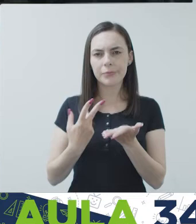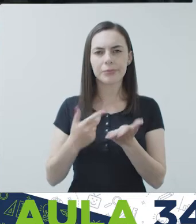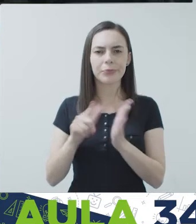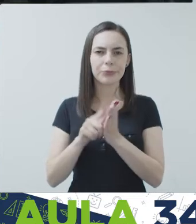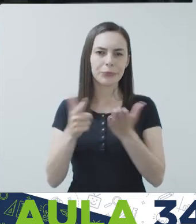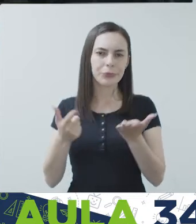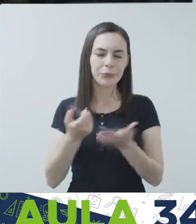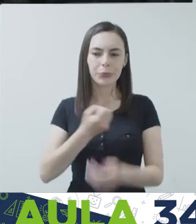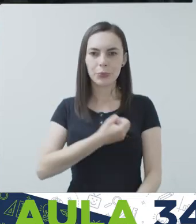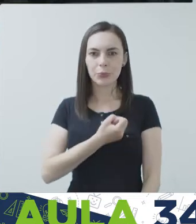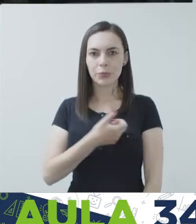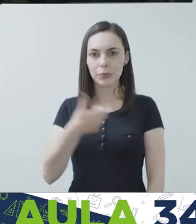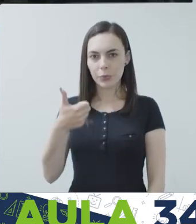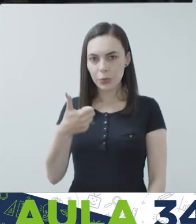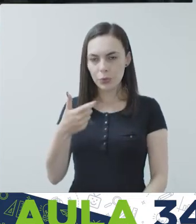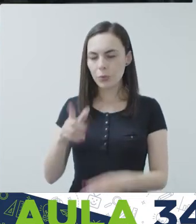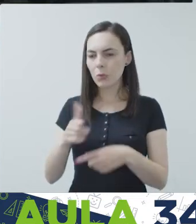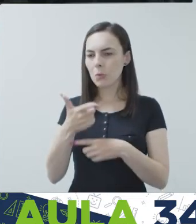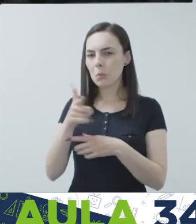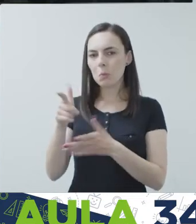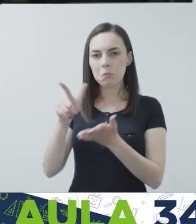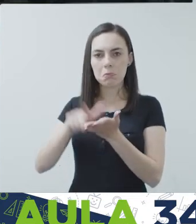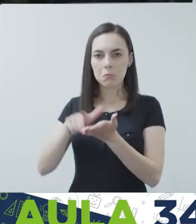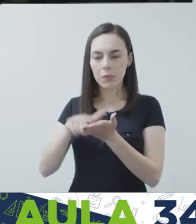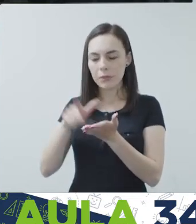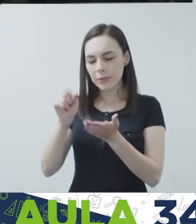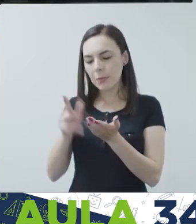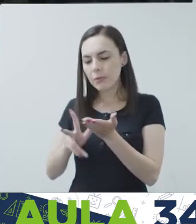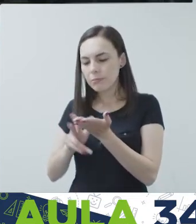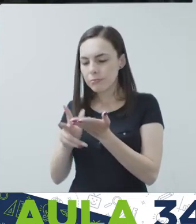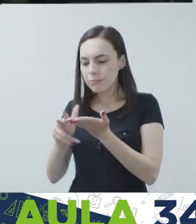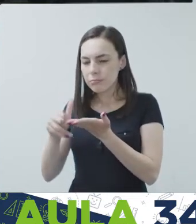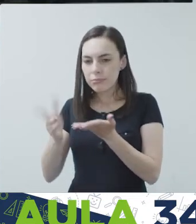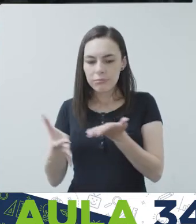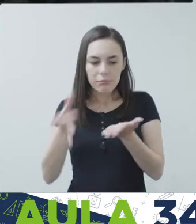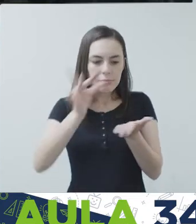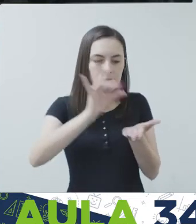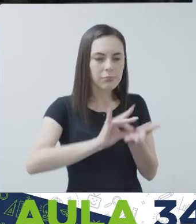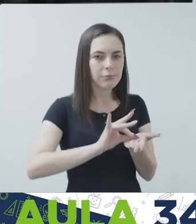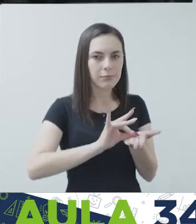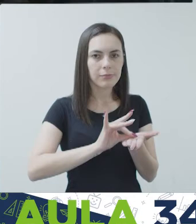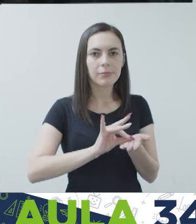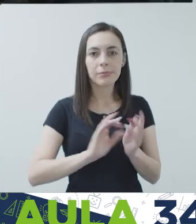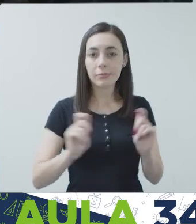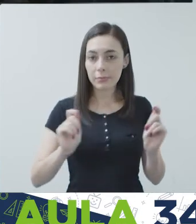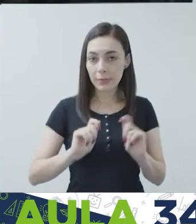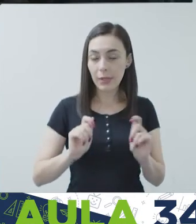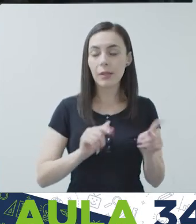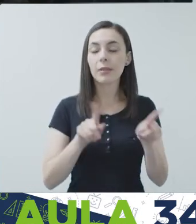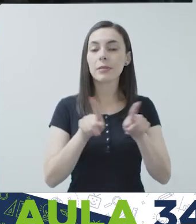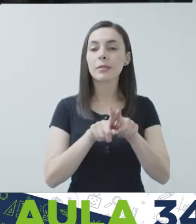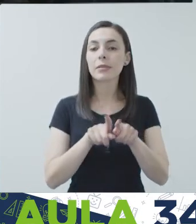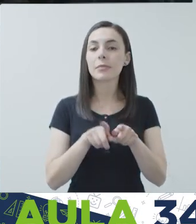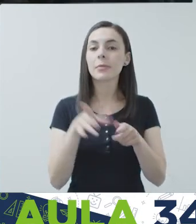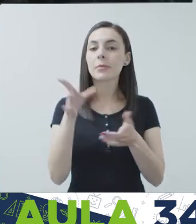num jornal, em algum material que você tem aí e colar ele aqui. e colar